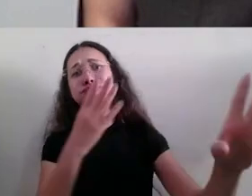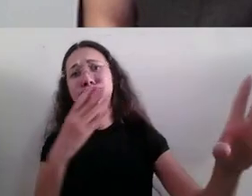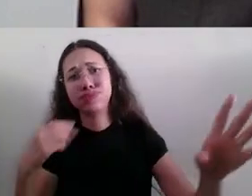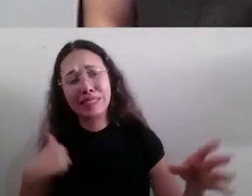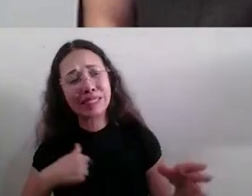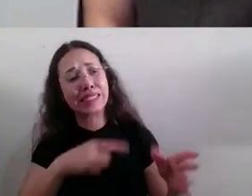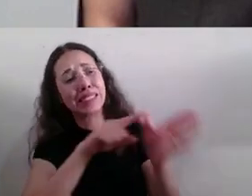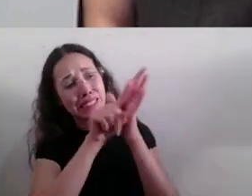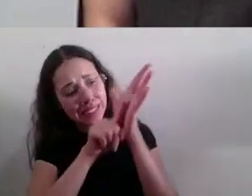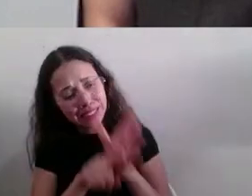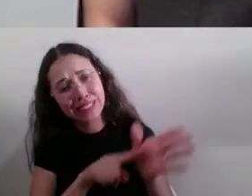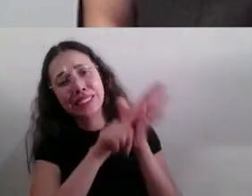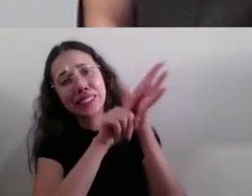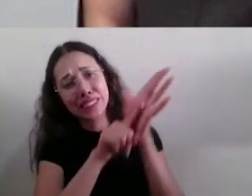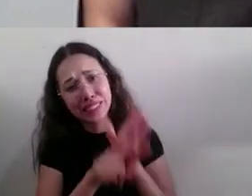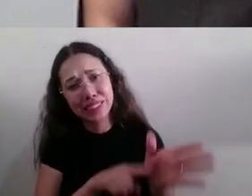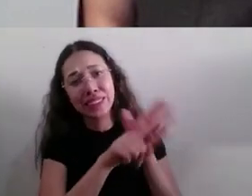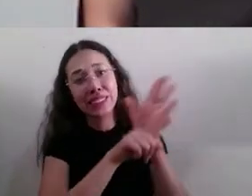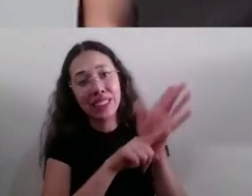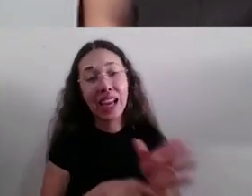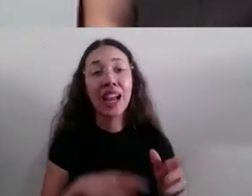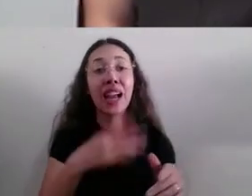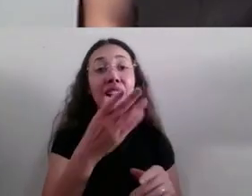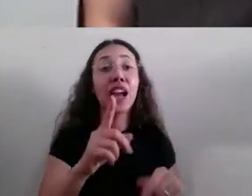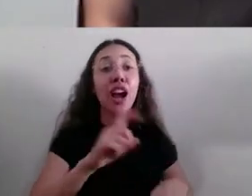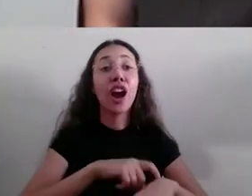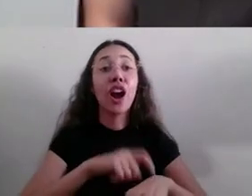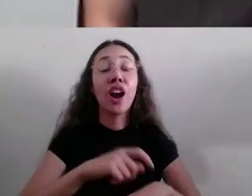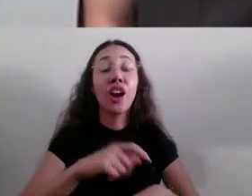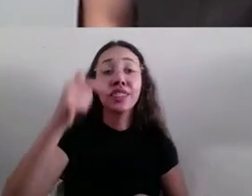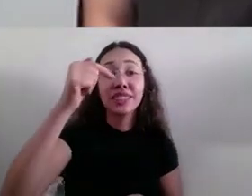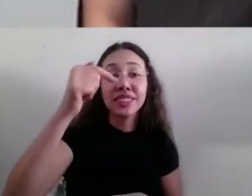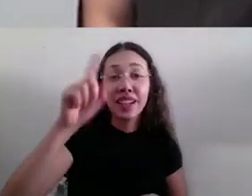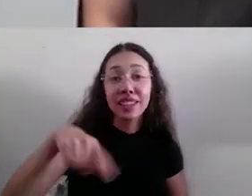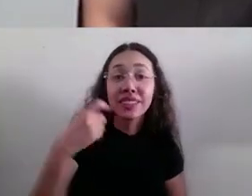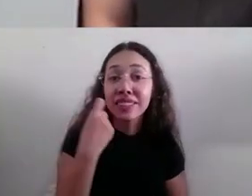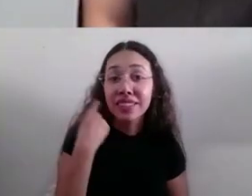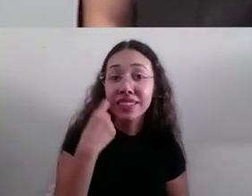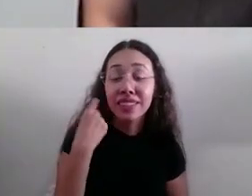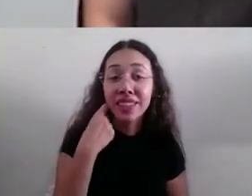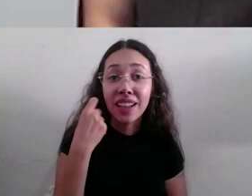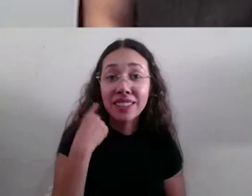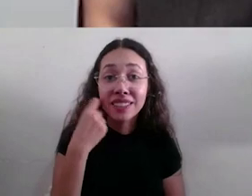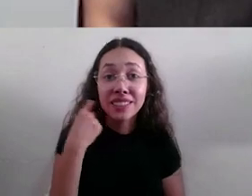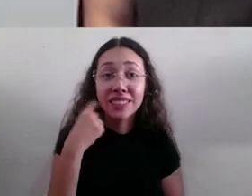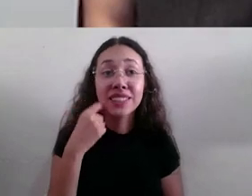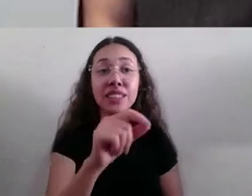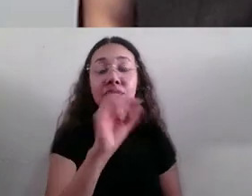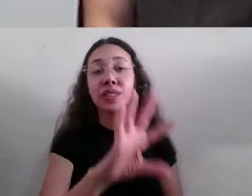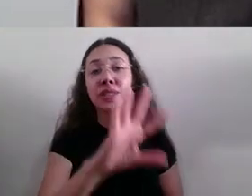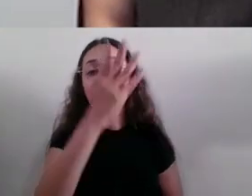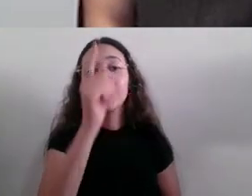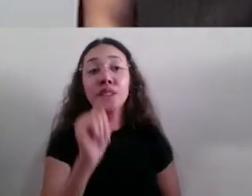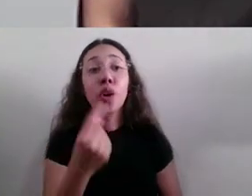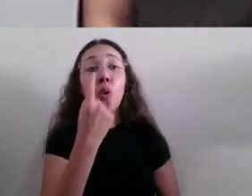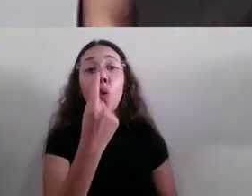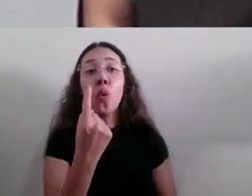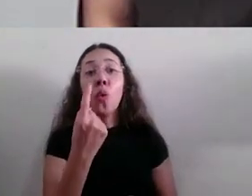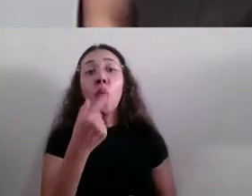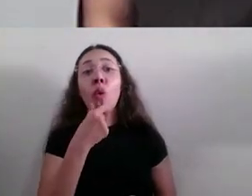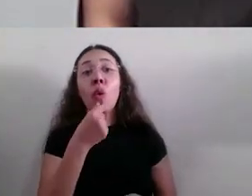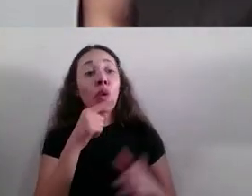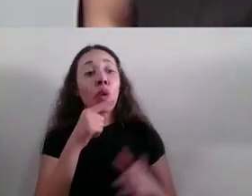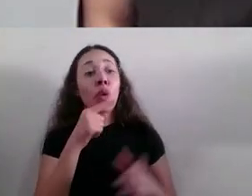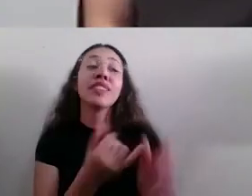serem realizadas no dia seguinte, no dia aí, e às 19 horas de sexta-feira, porque os mutirões ocorriam no sábado, um perito simplesmente disse que não ia mais